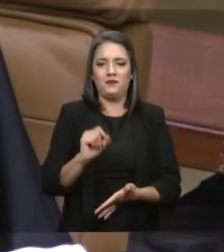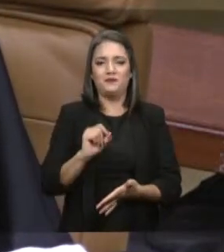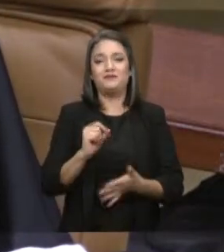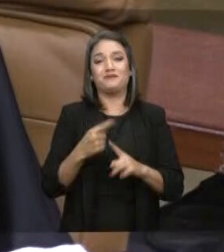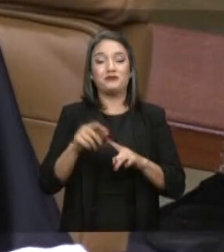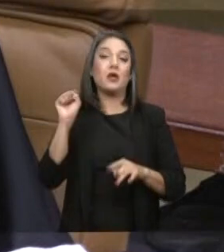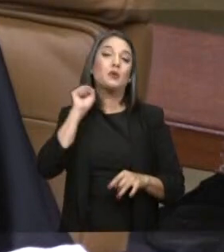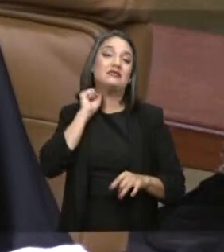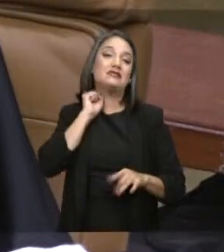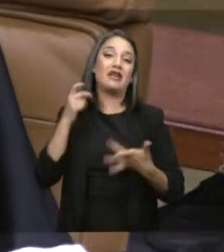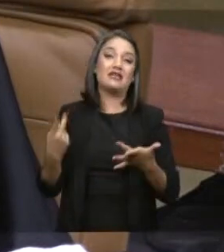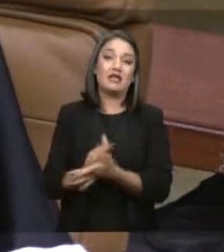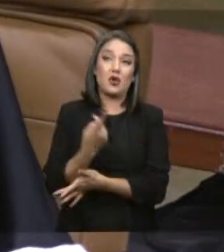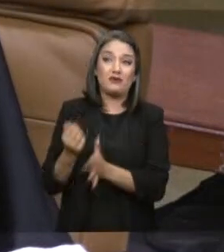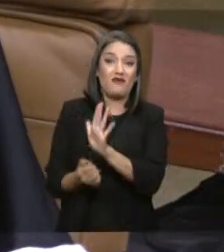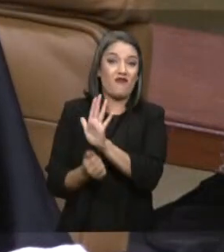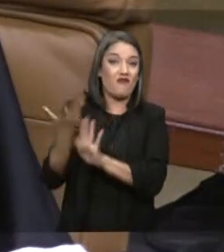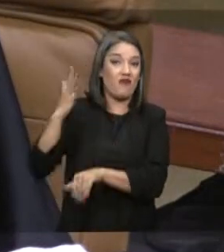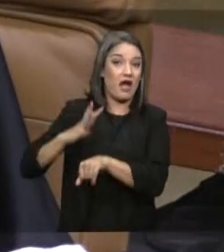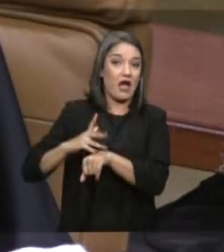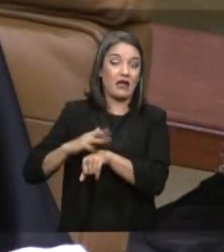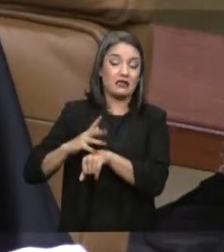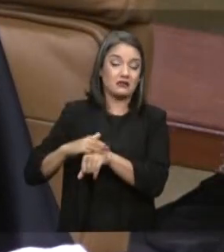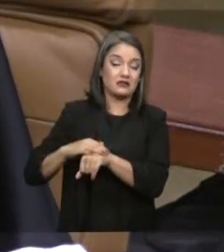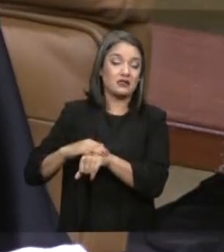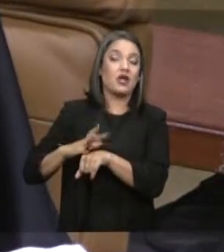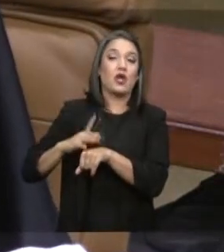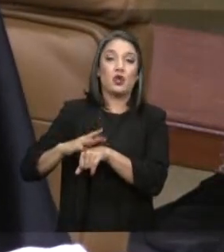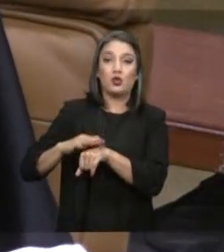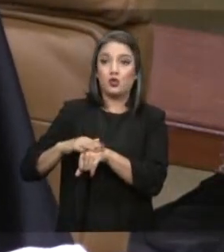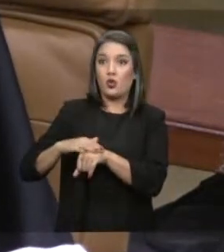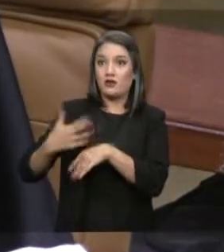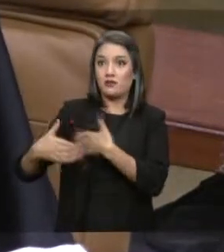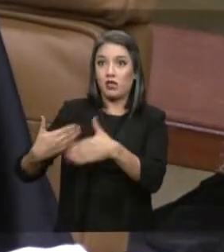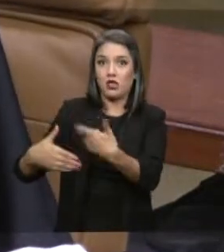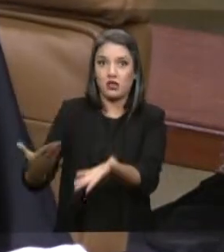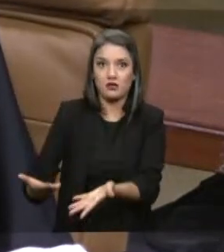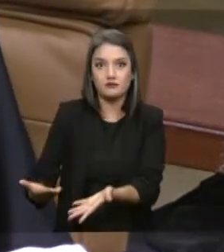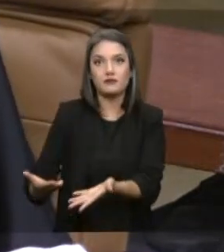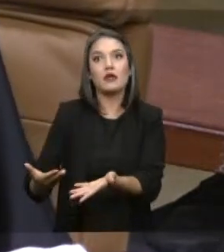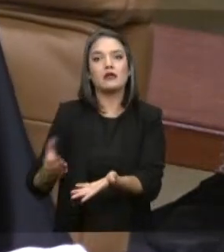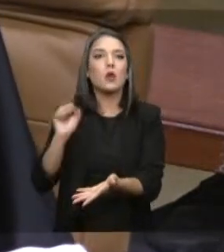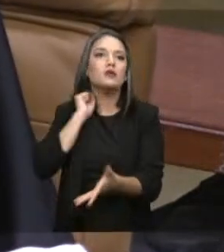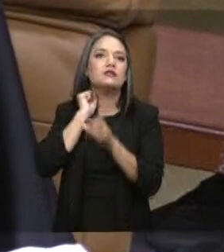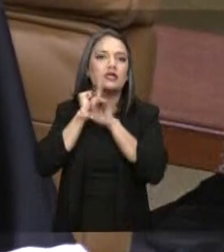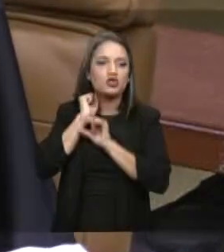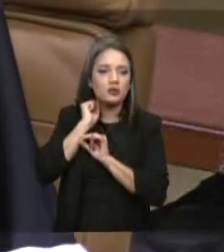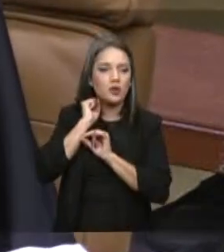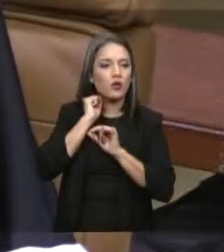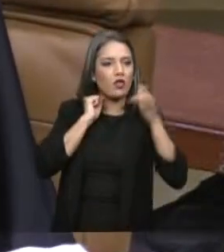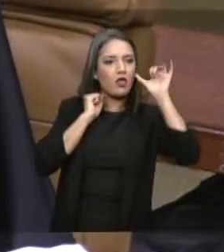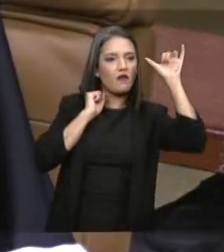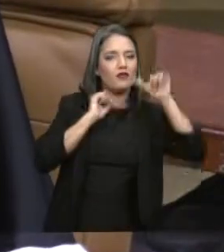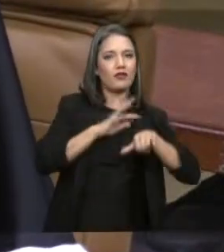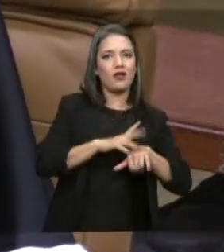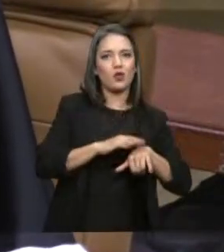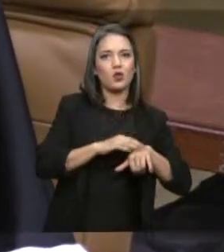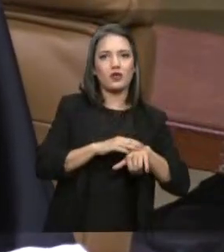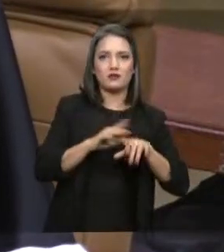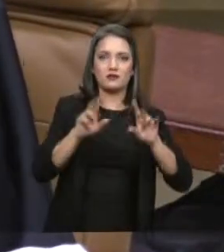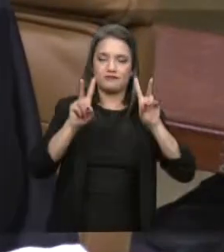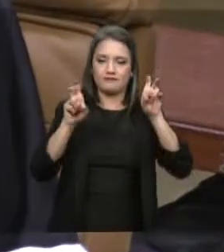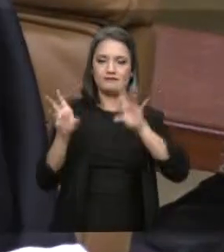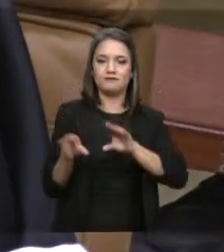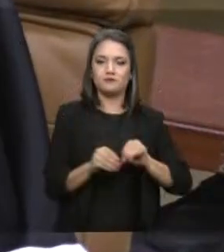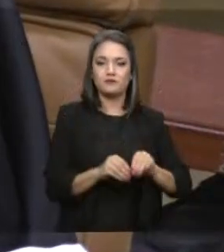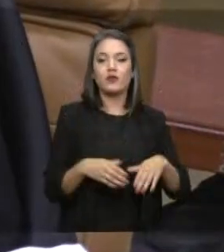desencadeiam uma série de doenças o problemas de saúde fechados Não há dúvida que aqui se refere a